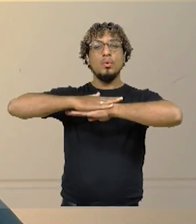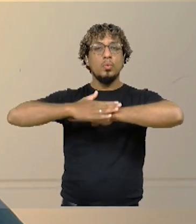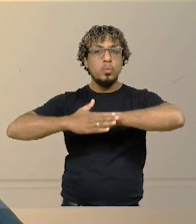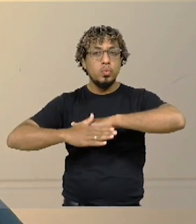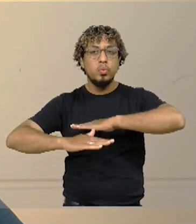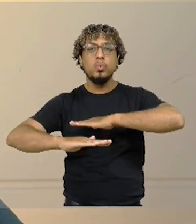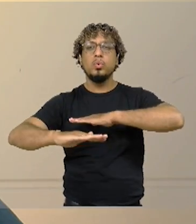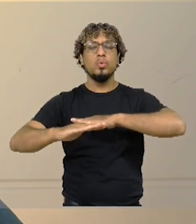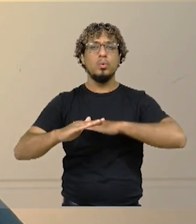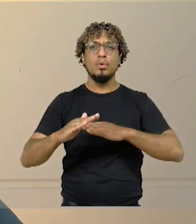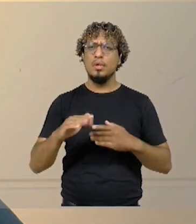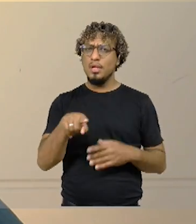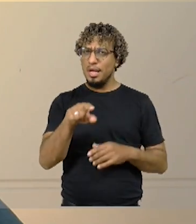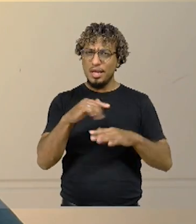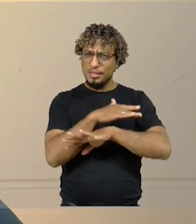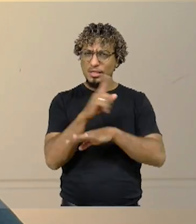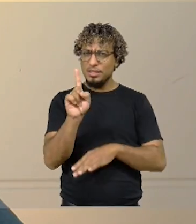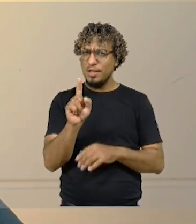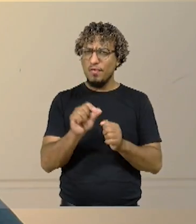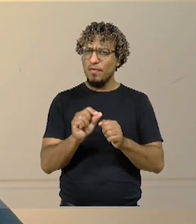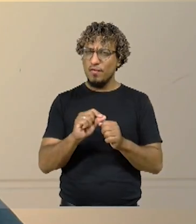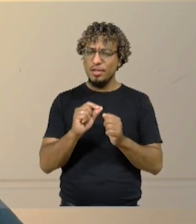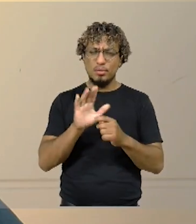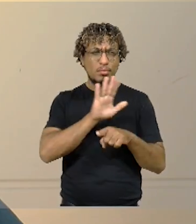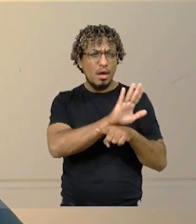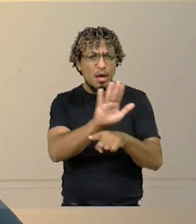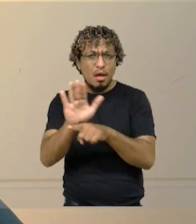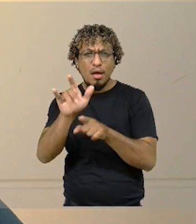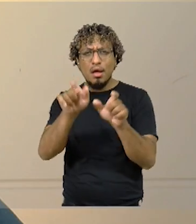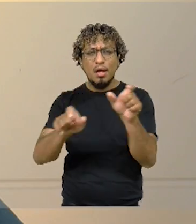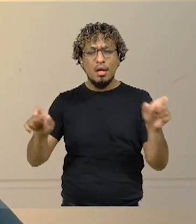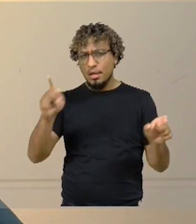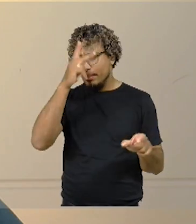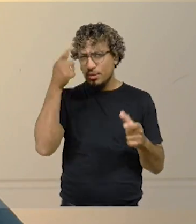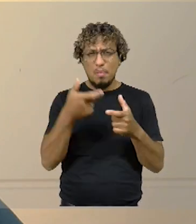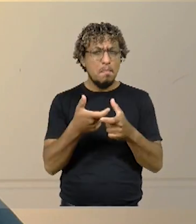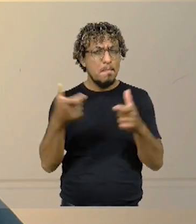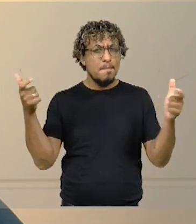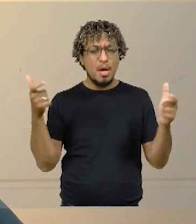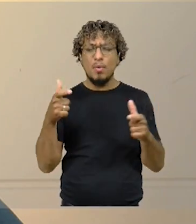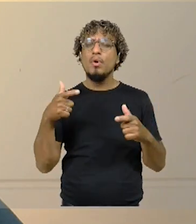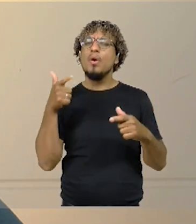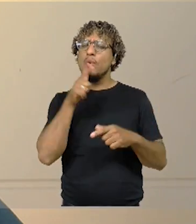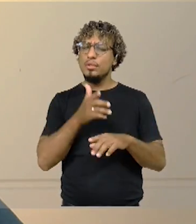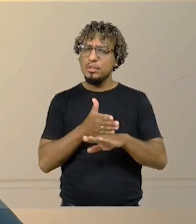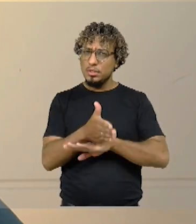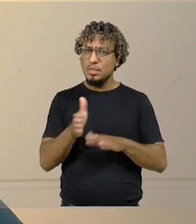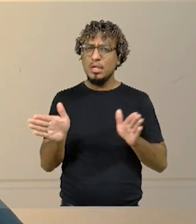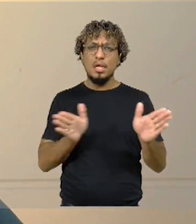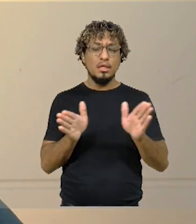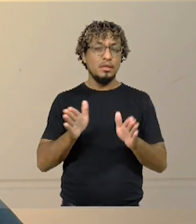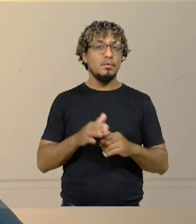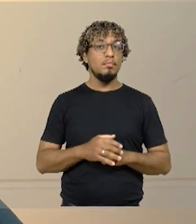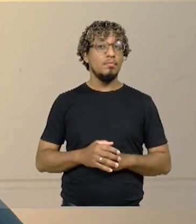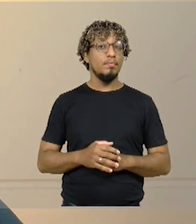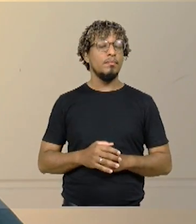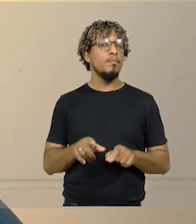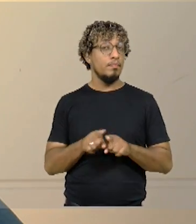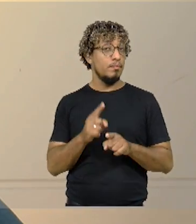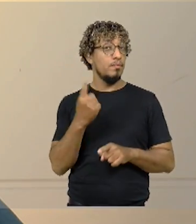pensa solucionar esses desafios do transporte urbano? A gente pode pontuar aí os terminais de integração, né,